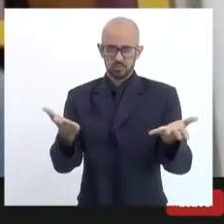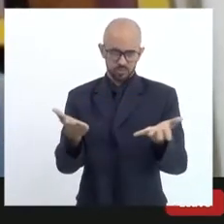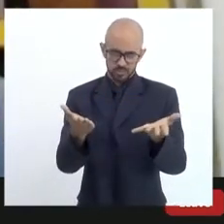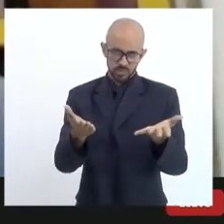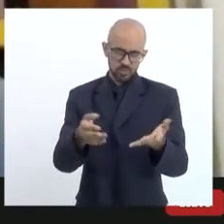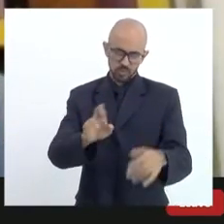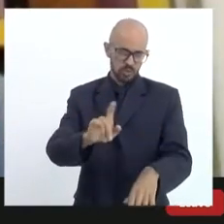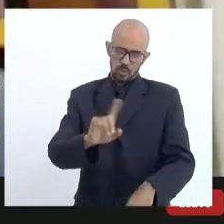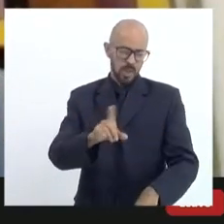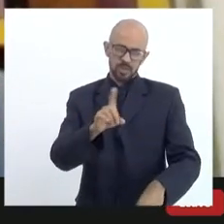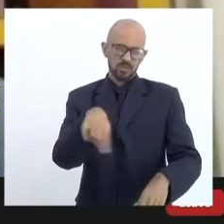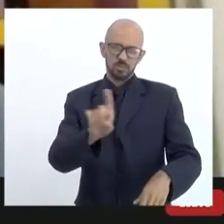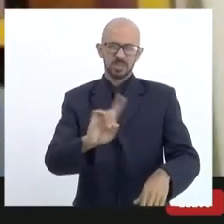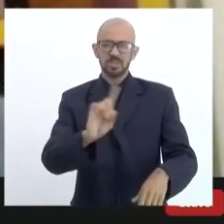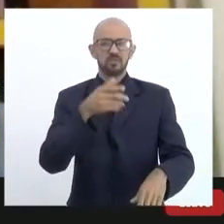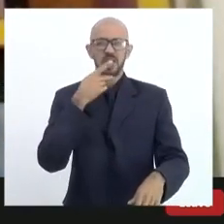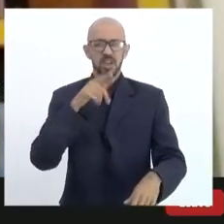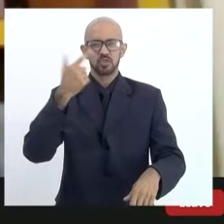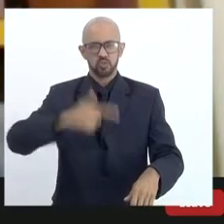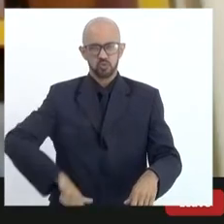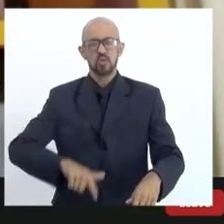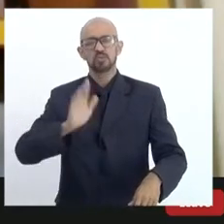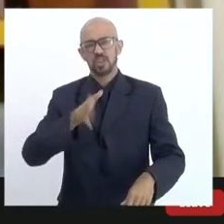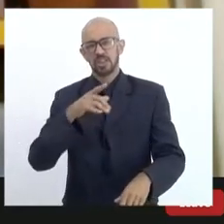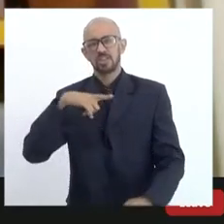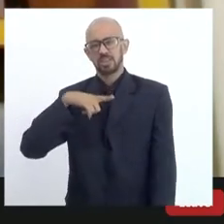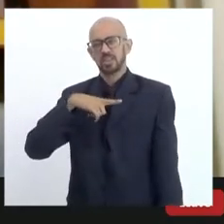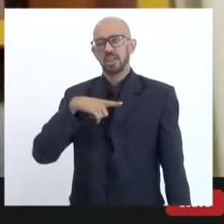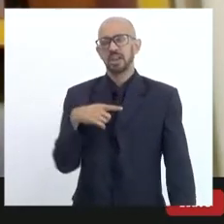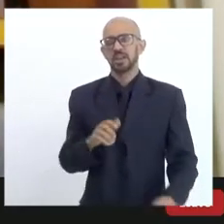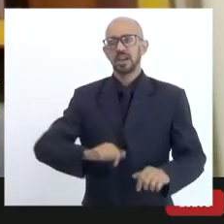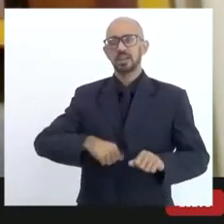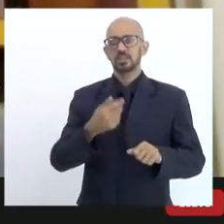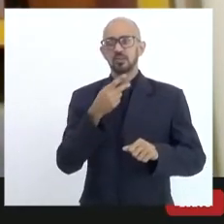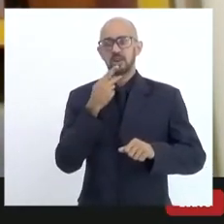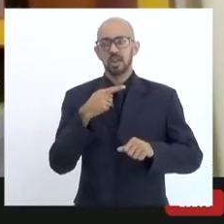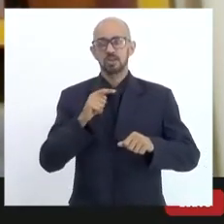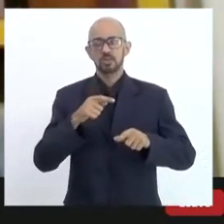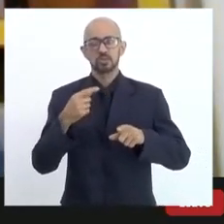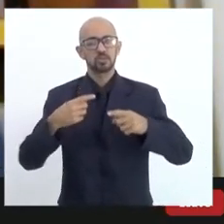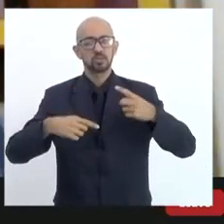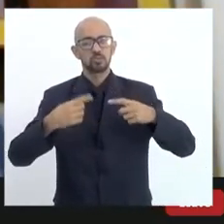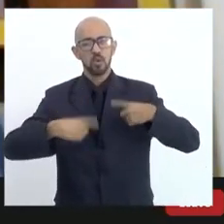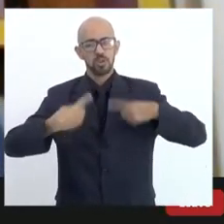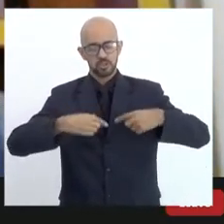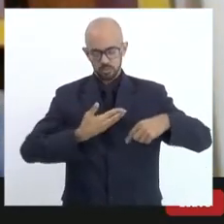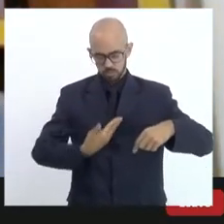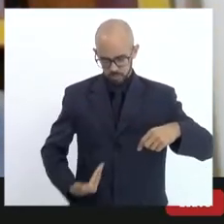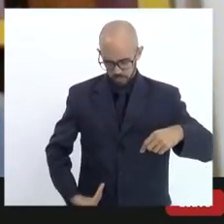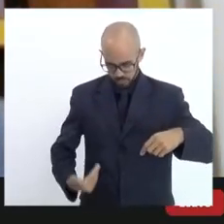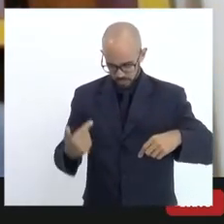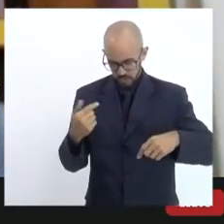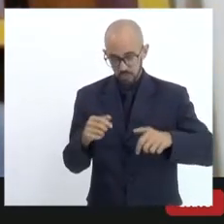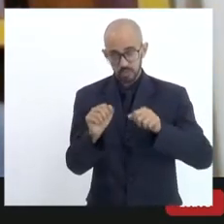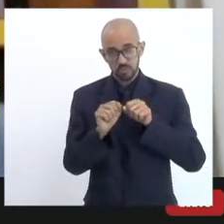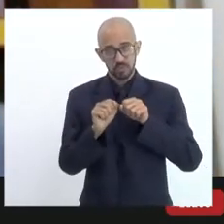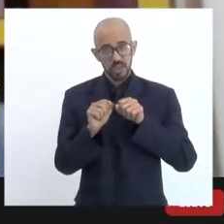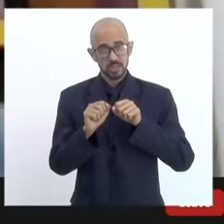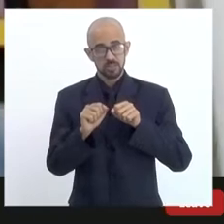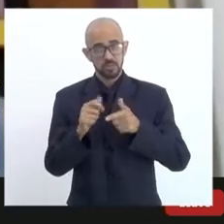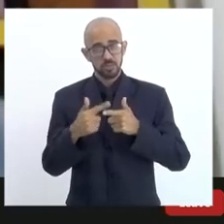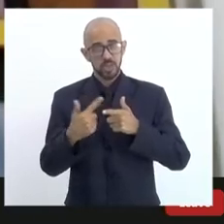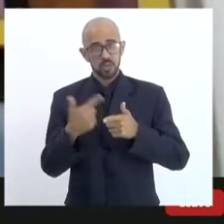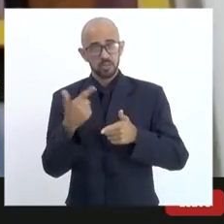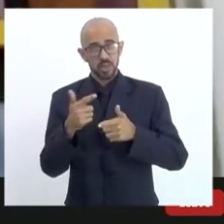Isso já está posto, né? Isso é o que mais tem. Se dizem que não se faz políticas públicas porque não tem dados, não é esse caso, né?